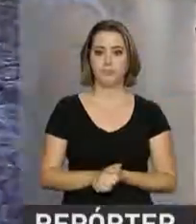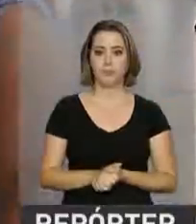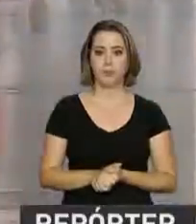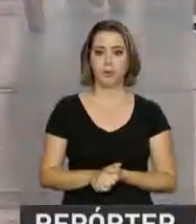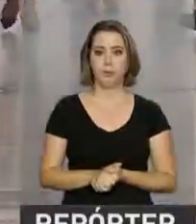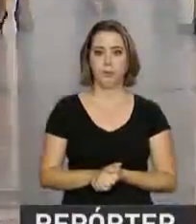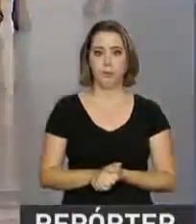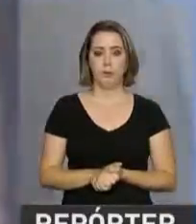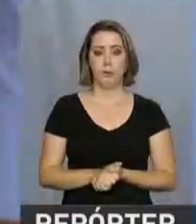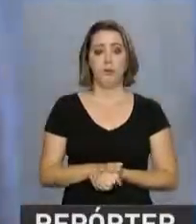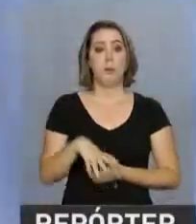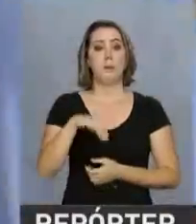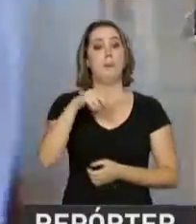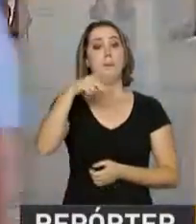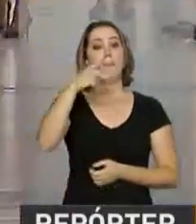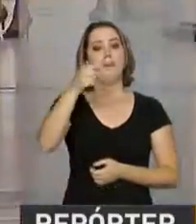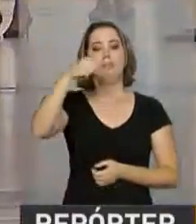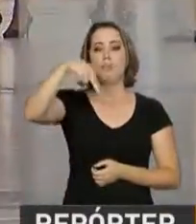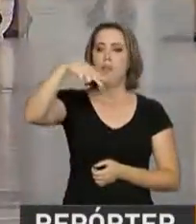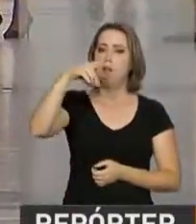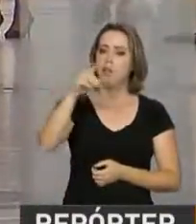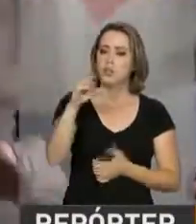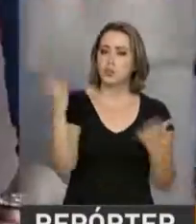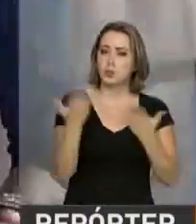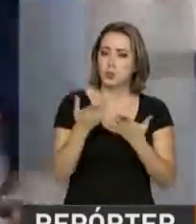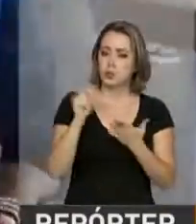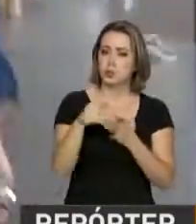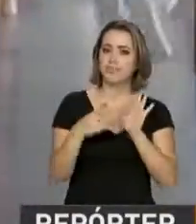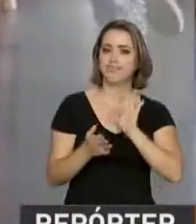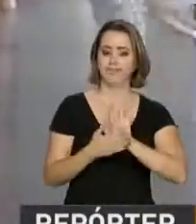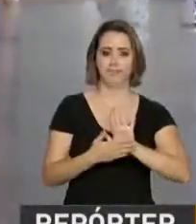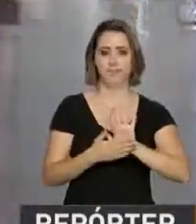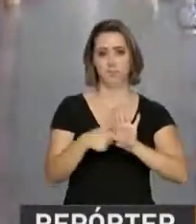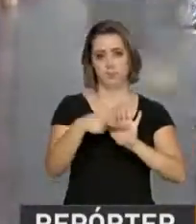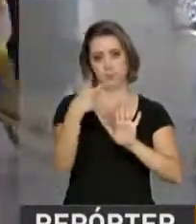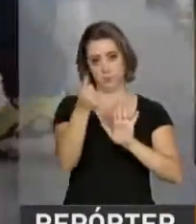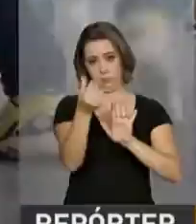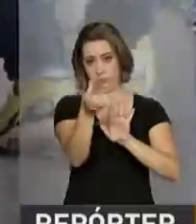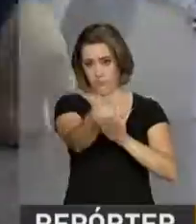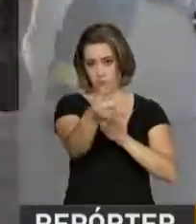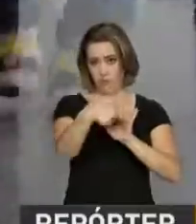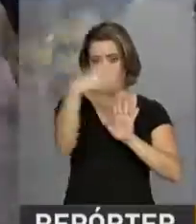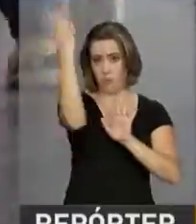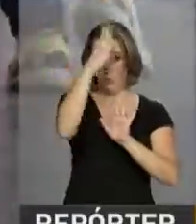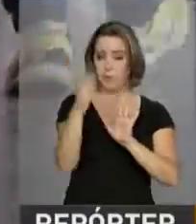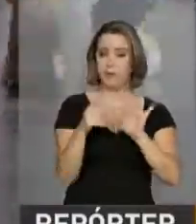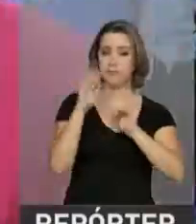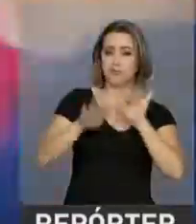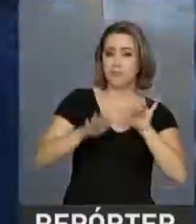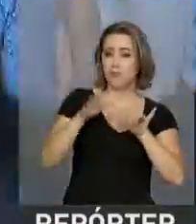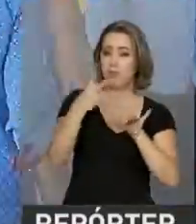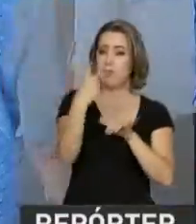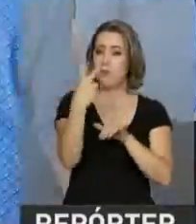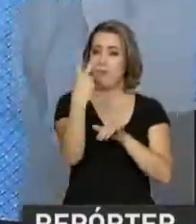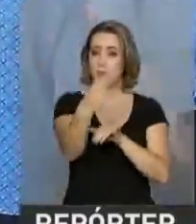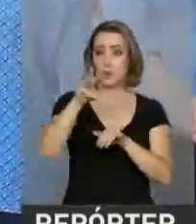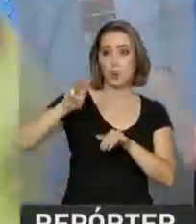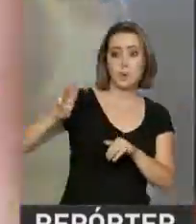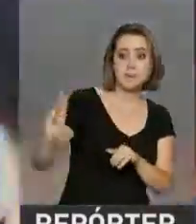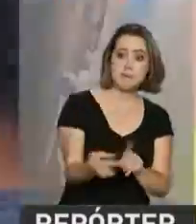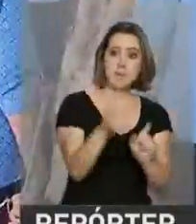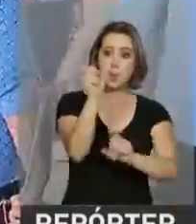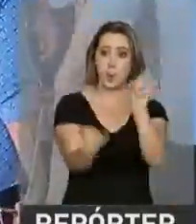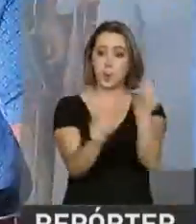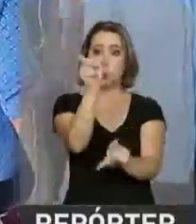a pnad contínua divulgada nesta quinta-feira mostrou que em 2016 o brasil tinha em média 22 milhões e